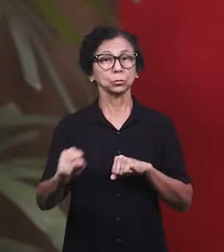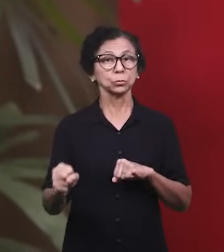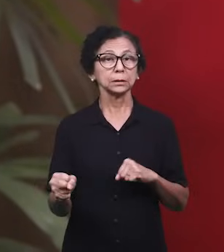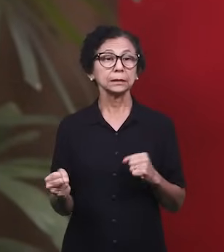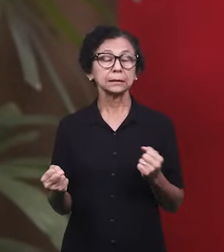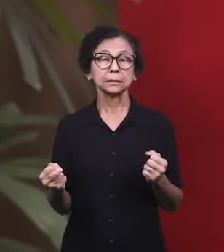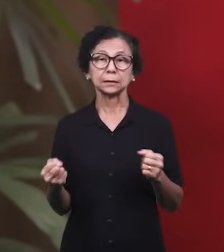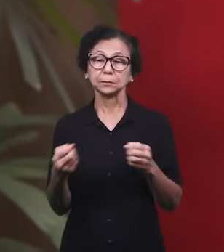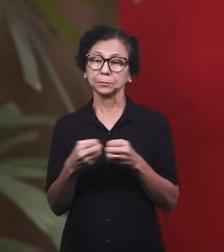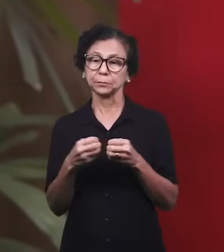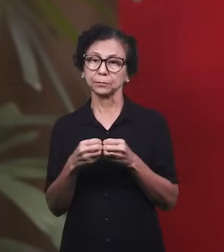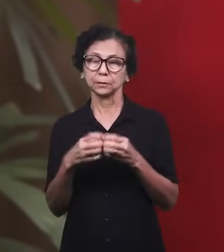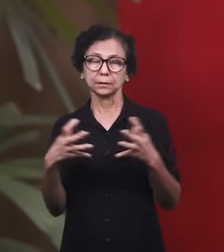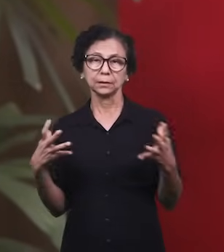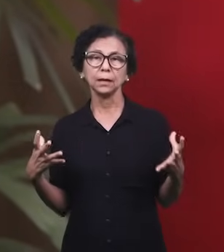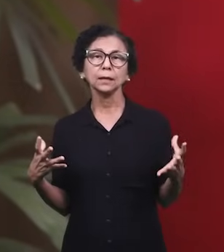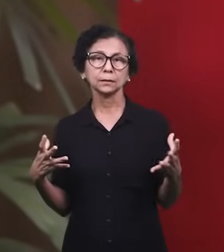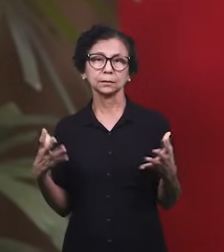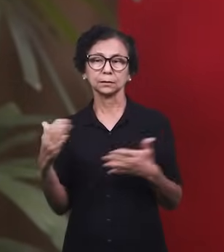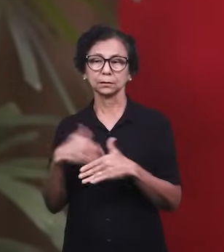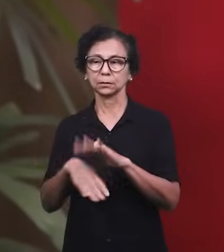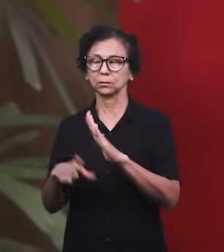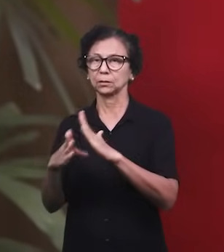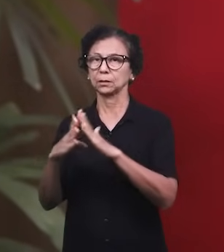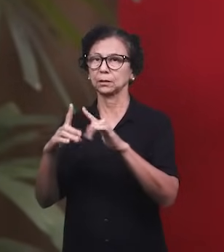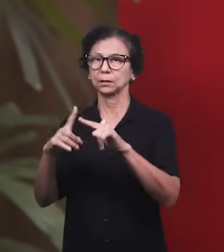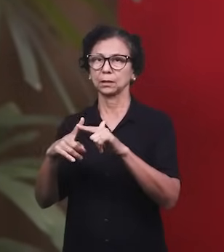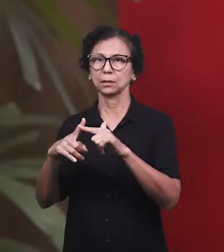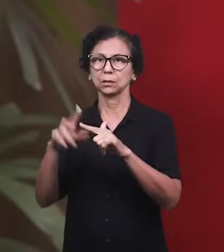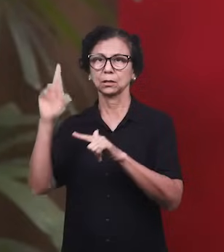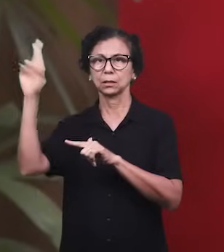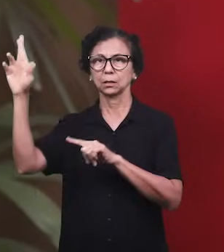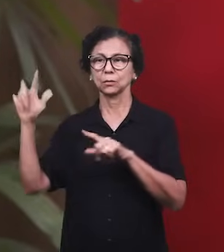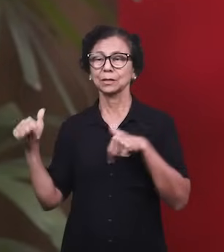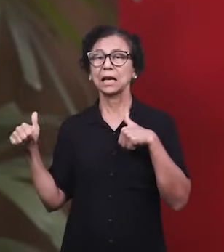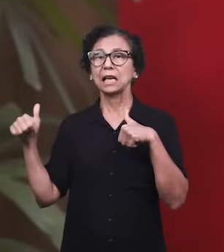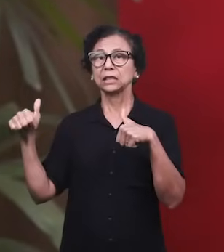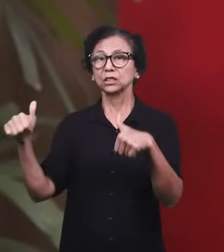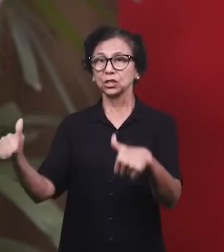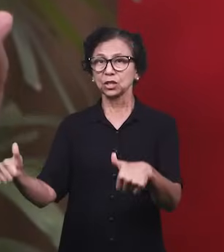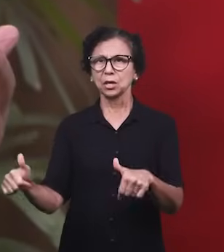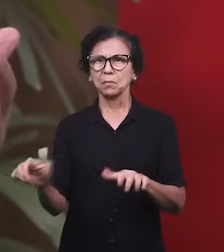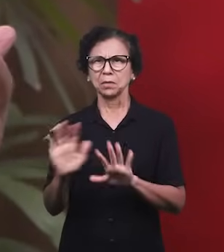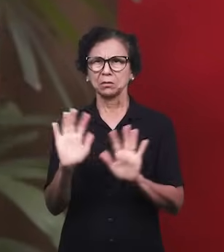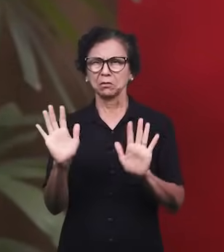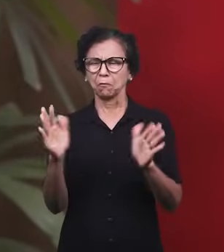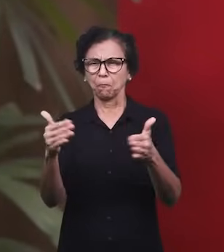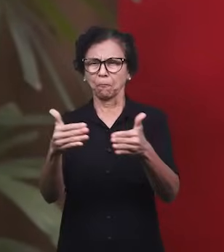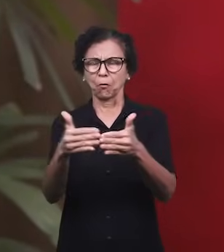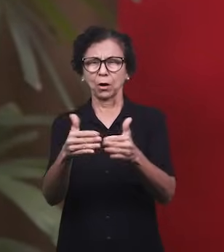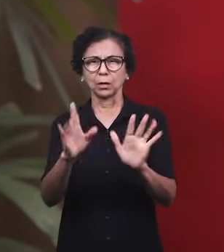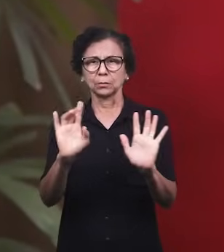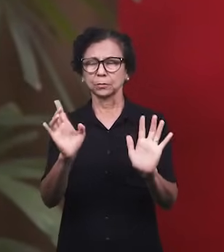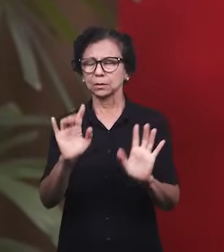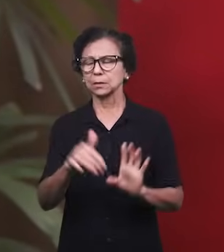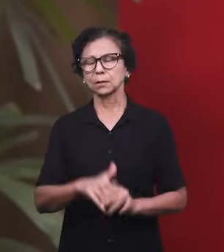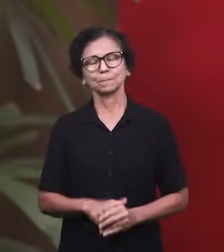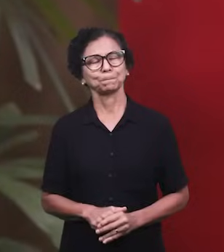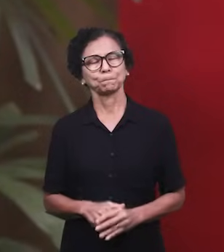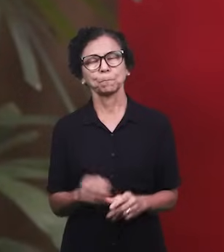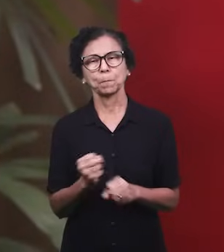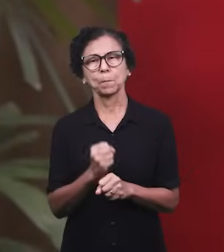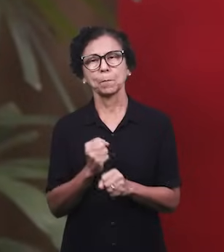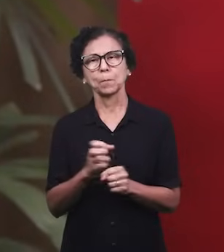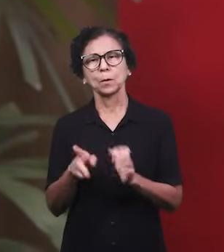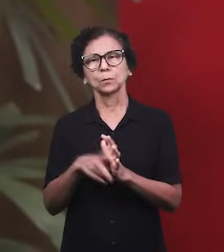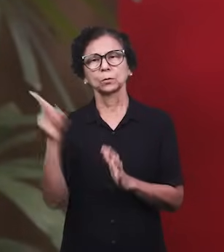de milagres que Deus tem operado no meio da igreja, mas que nós normalmente não damos ênfase a isso. Essa é a grande diferença nossa na obra